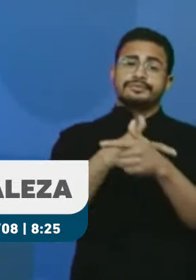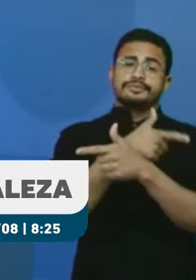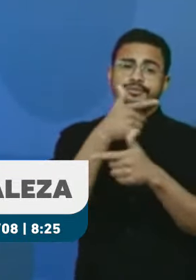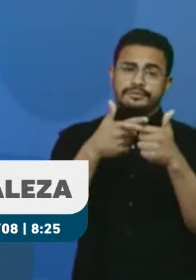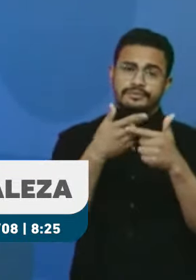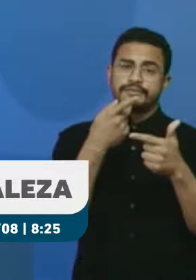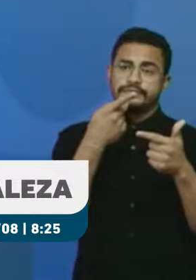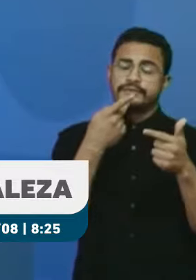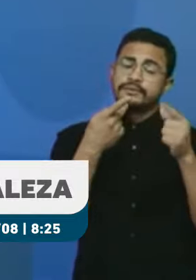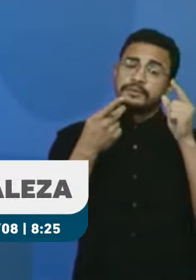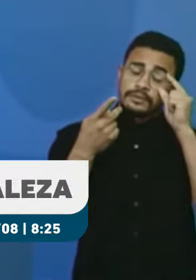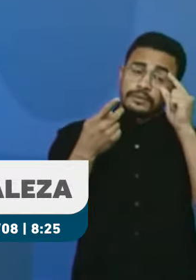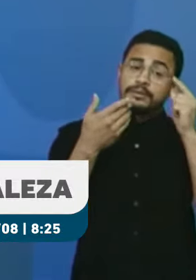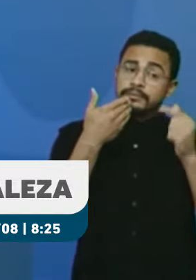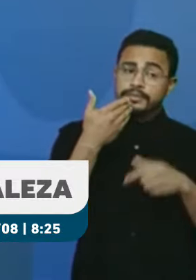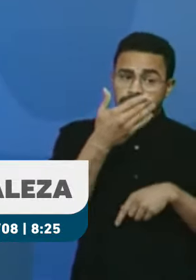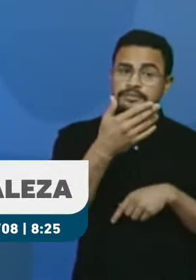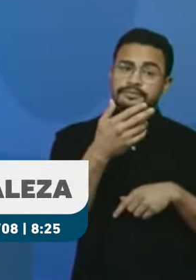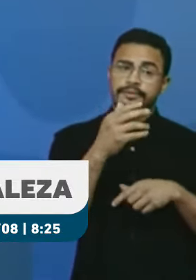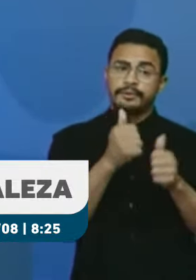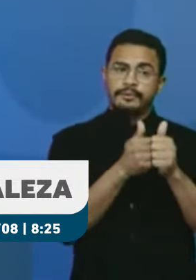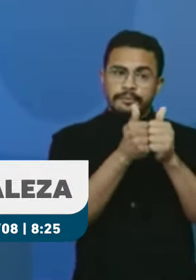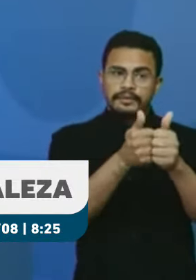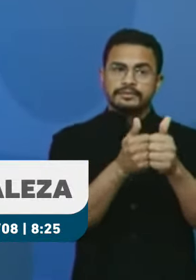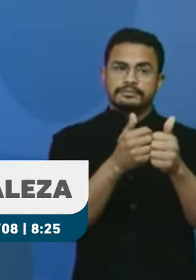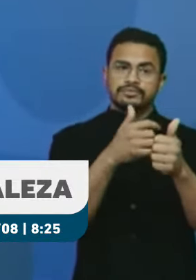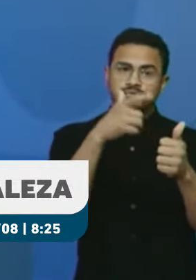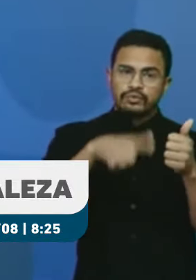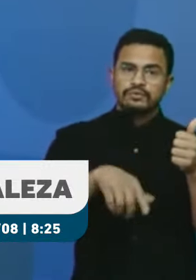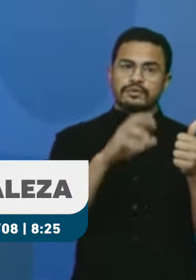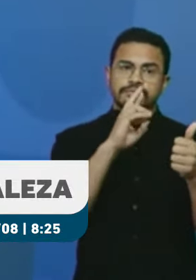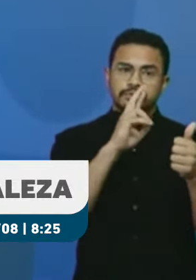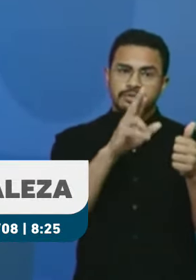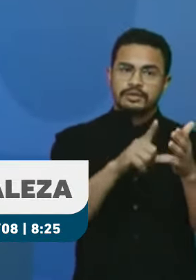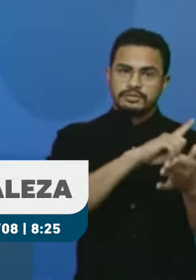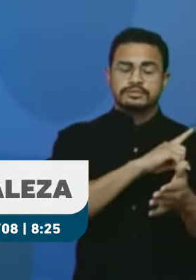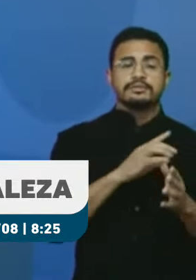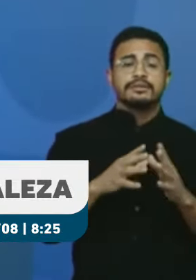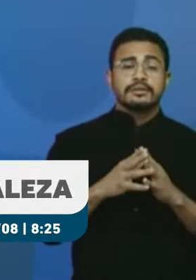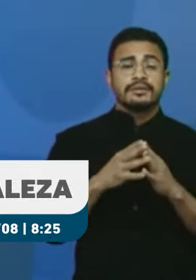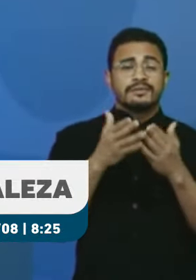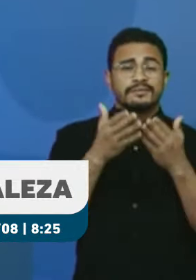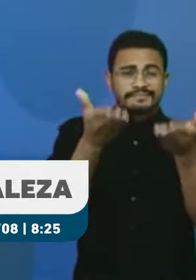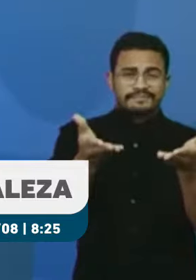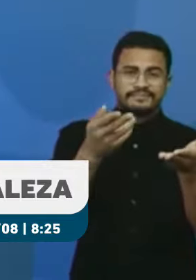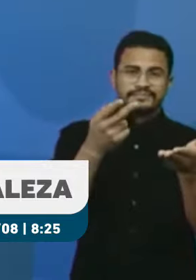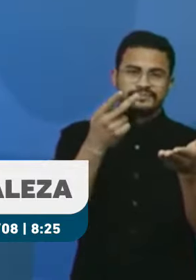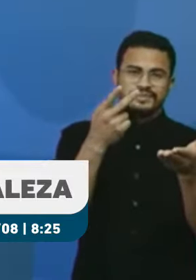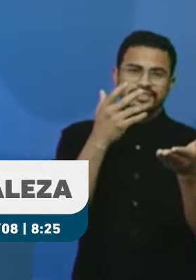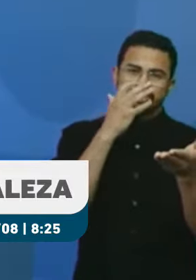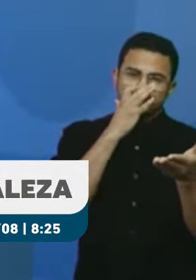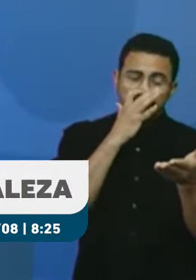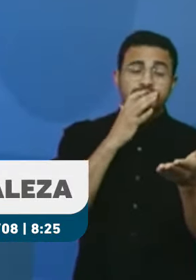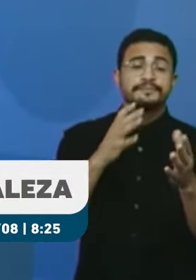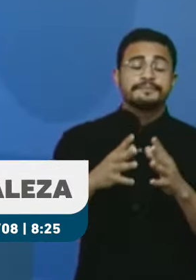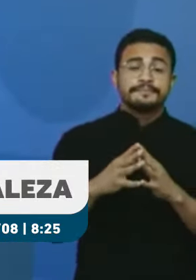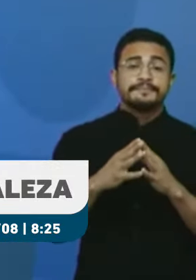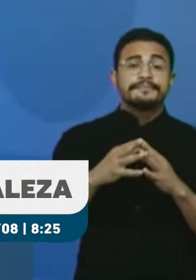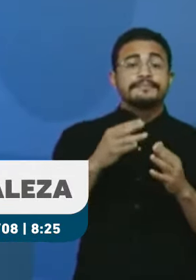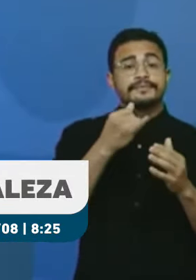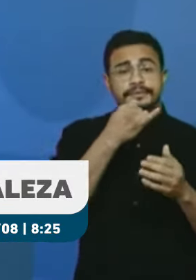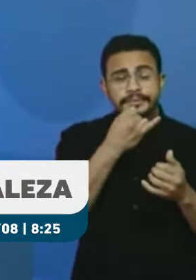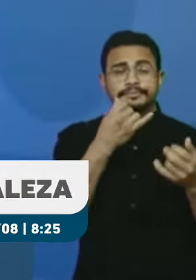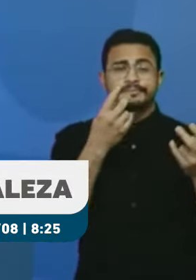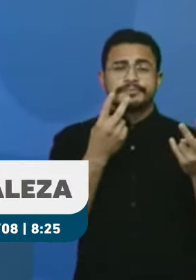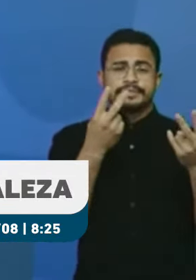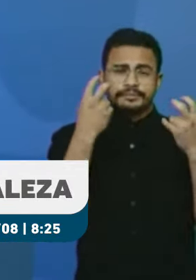desequilíbrio eu peço que você acompanha a minha resposta anterior eu vou aproveitar esse momento eu vou falar com você de Fortaleza aqui Infelizmente o que nós